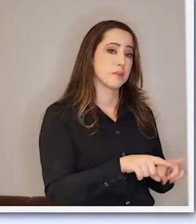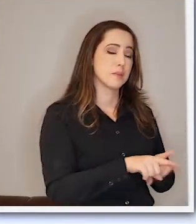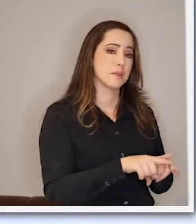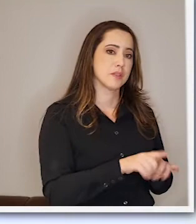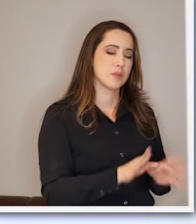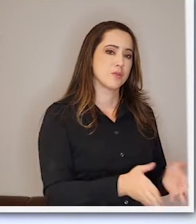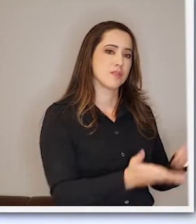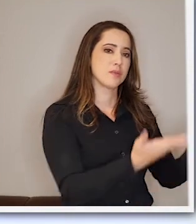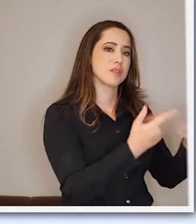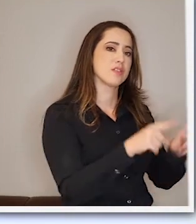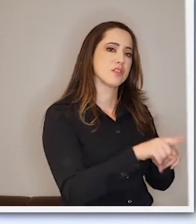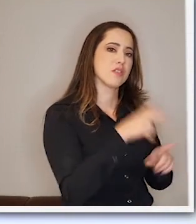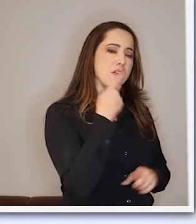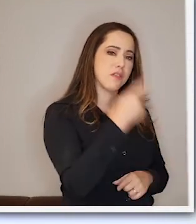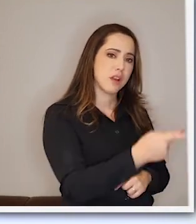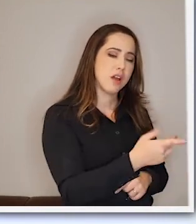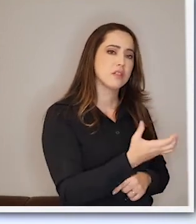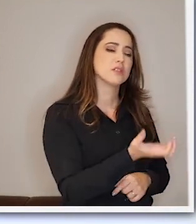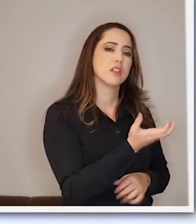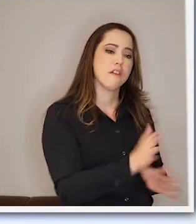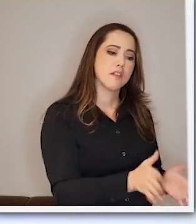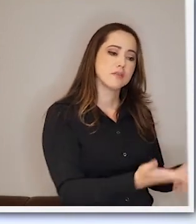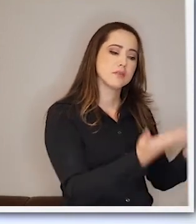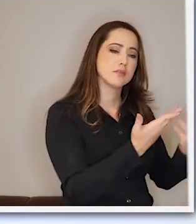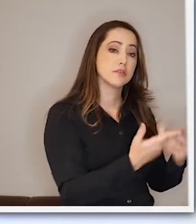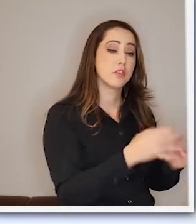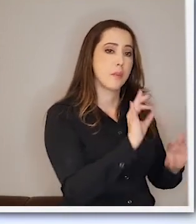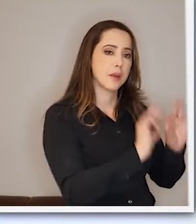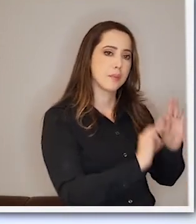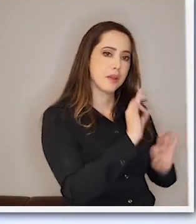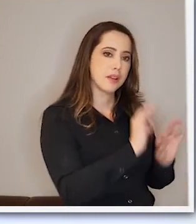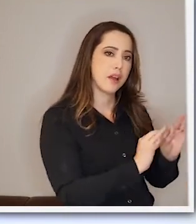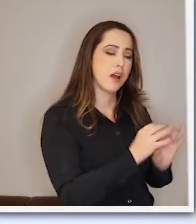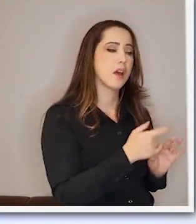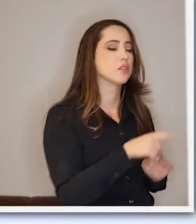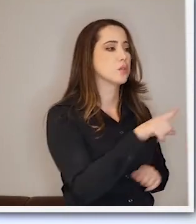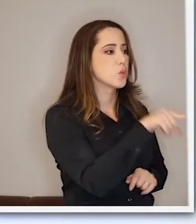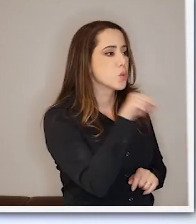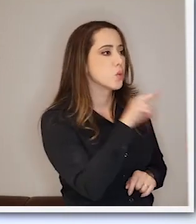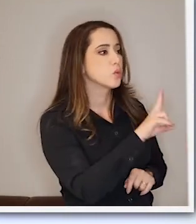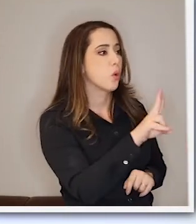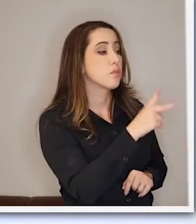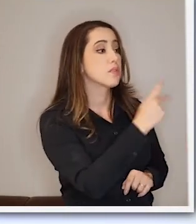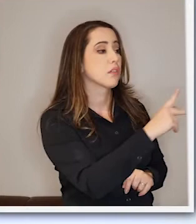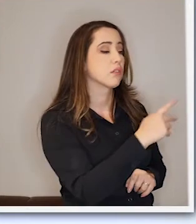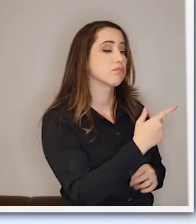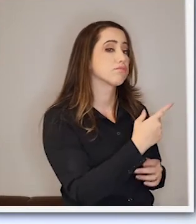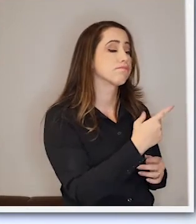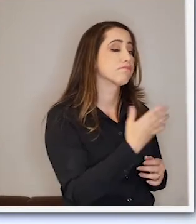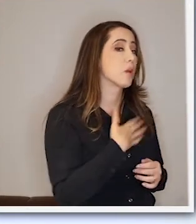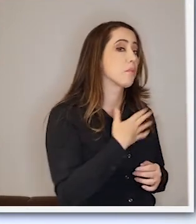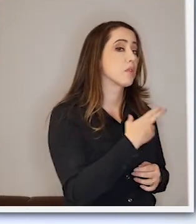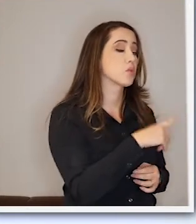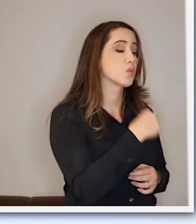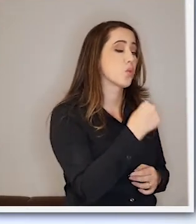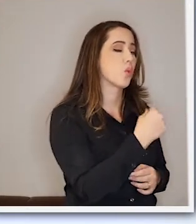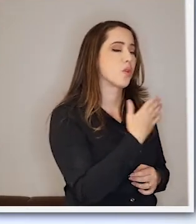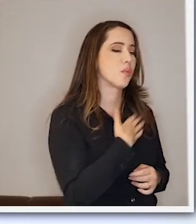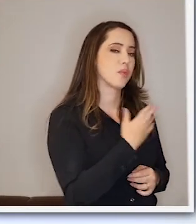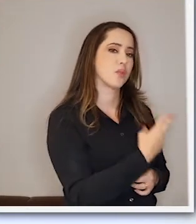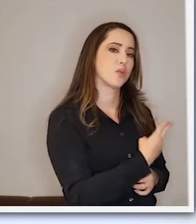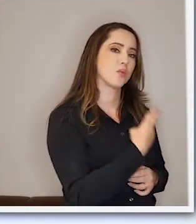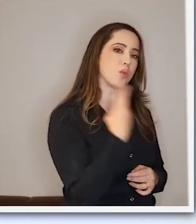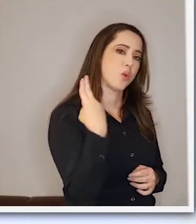Nesse período que eu sou incentivado, motivado por diferentes pessoas a vir lançar meu nome, colocar meu nome à disposição da